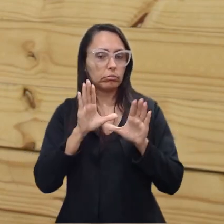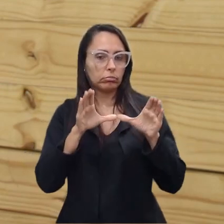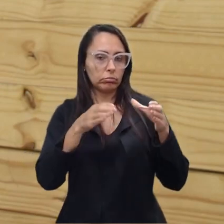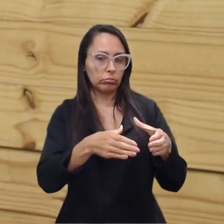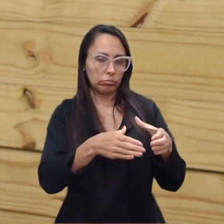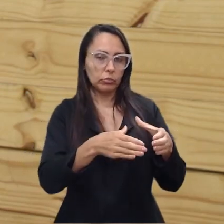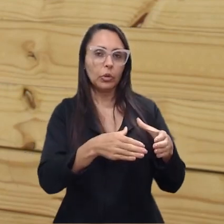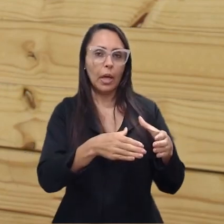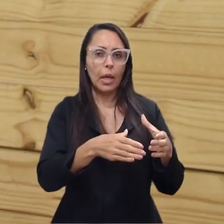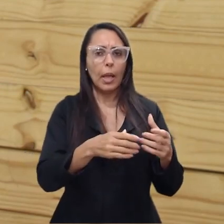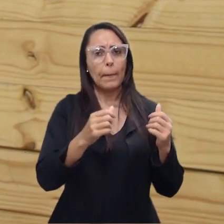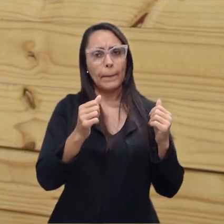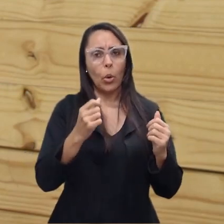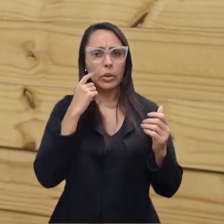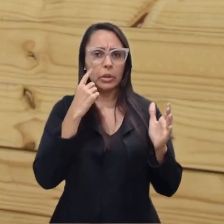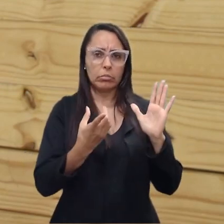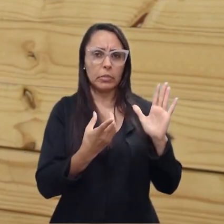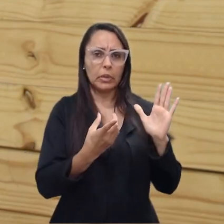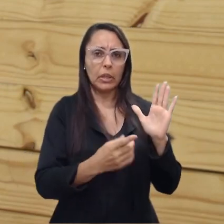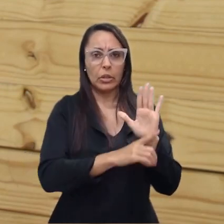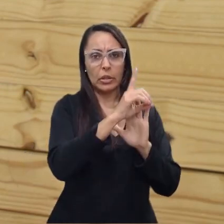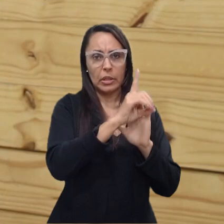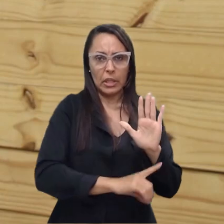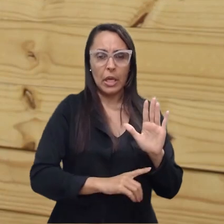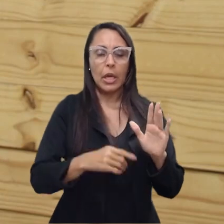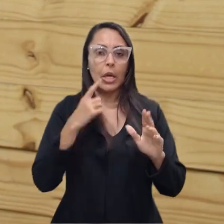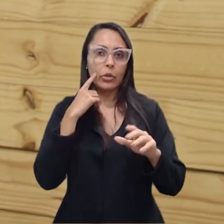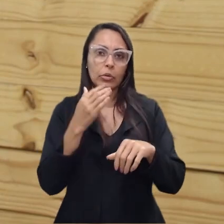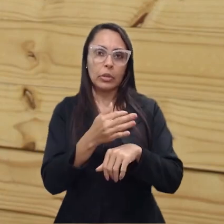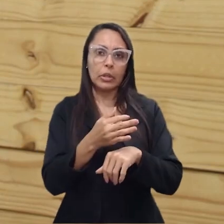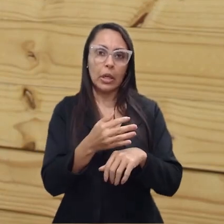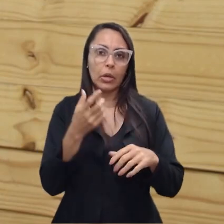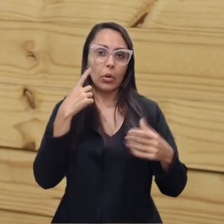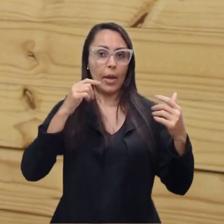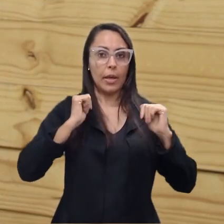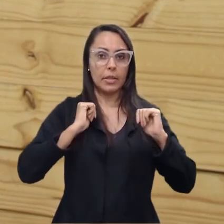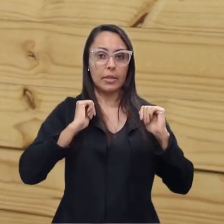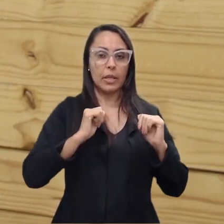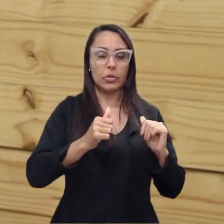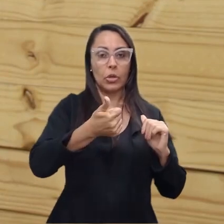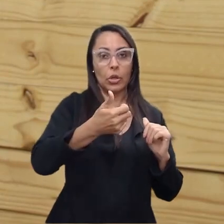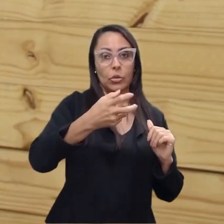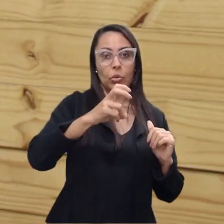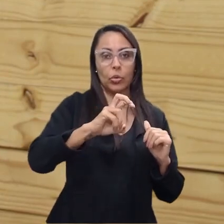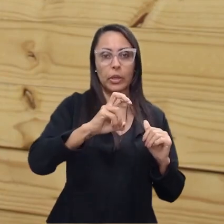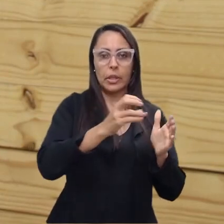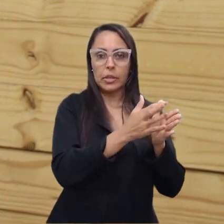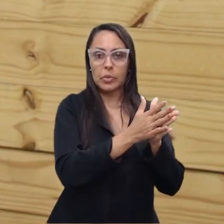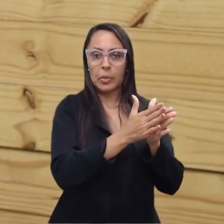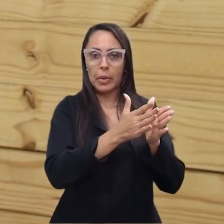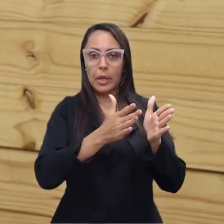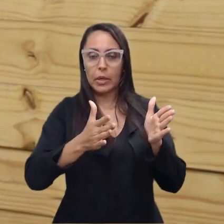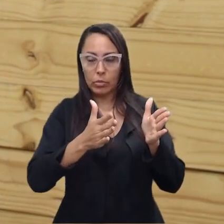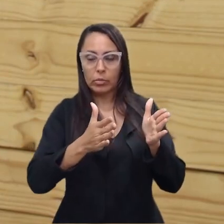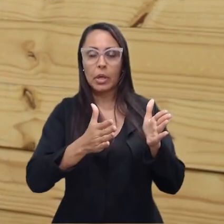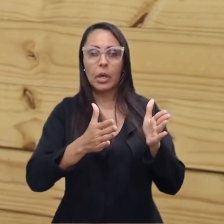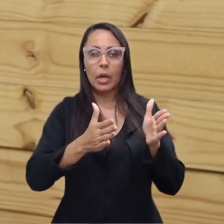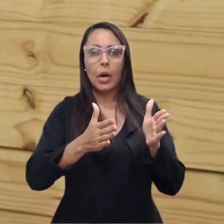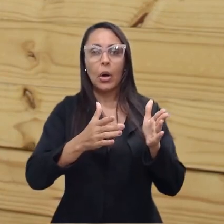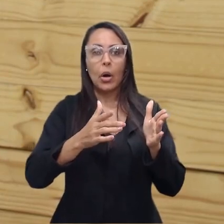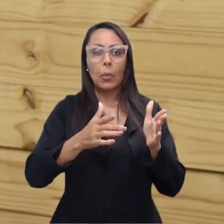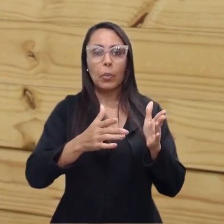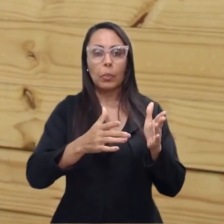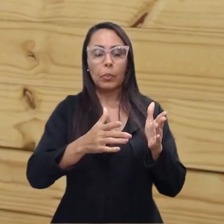pode decretar que o seu recesso escolar aconteça nos 15 primeiros dias do mês,